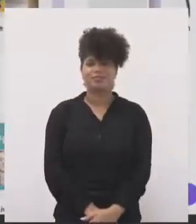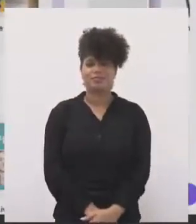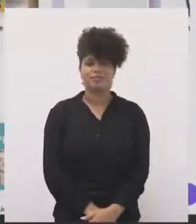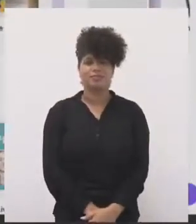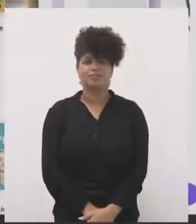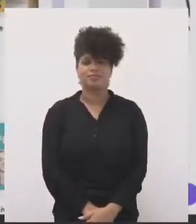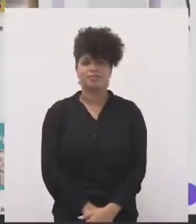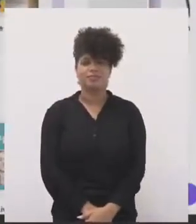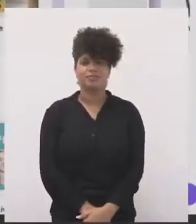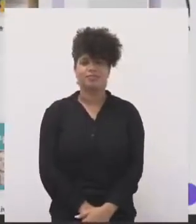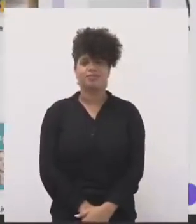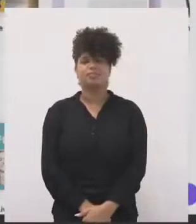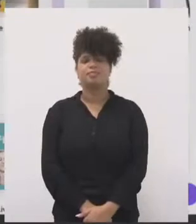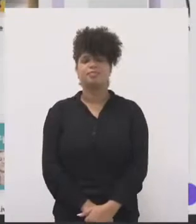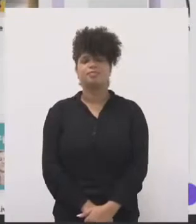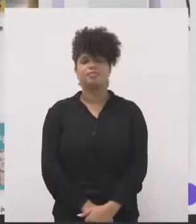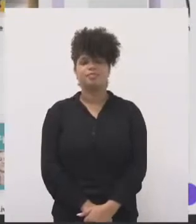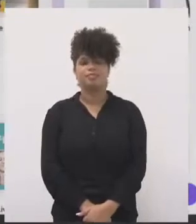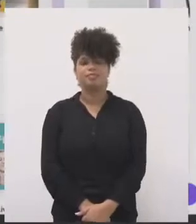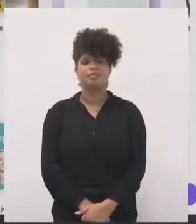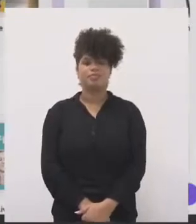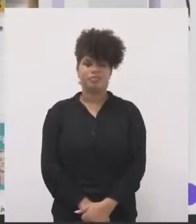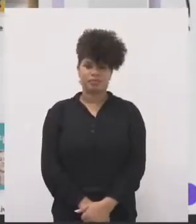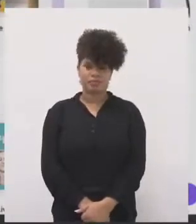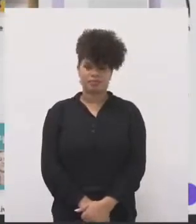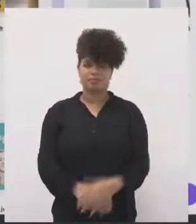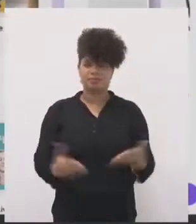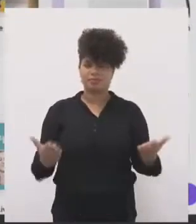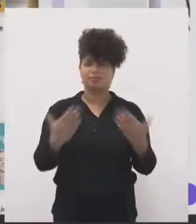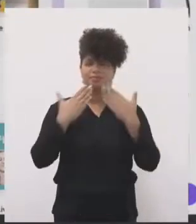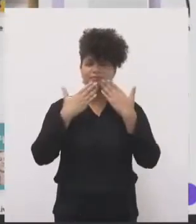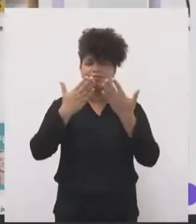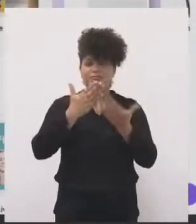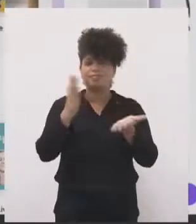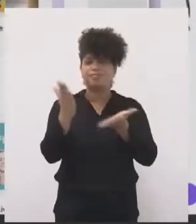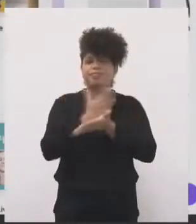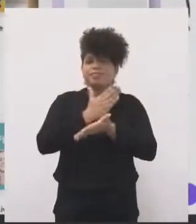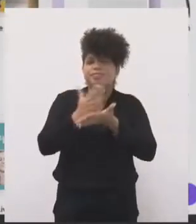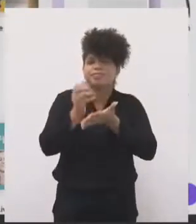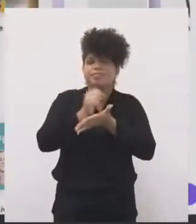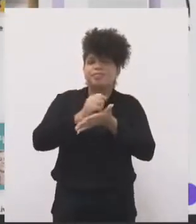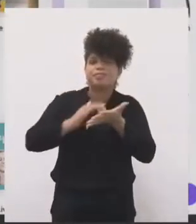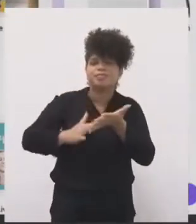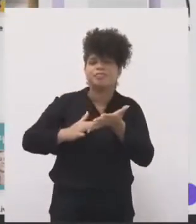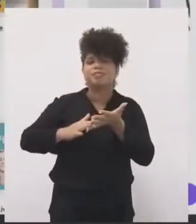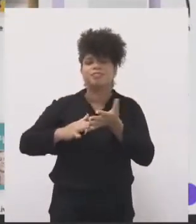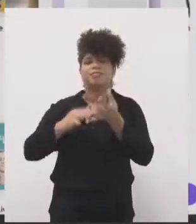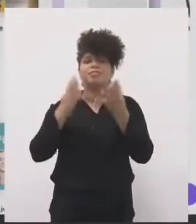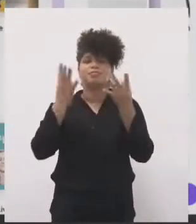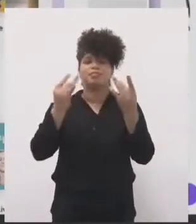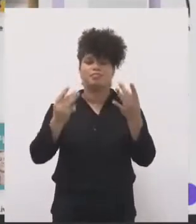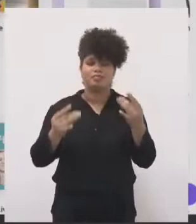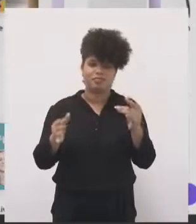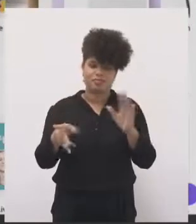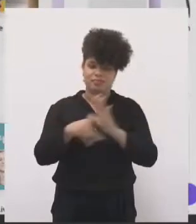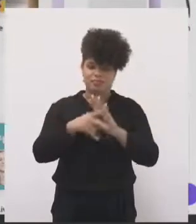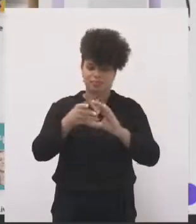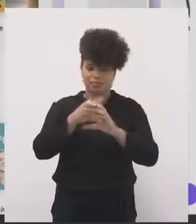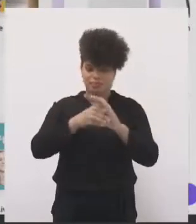Então, agora eu vou falar um pouquinho sobre algumas tarefas e algumas funcionalidades do Canva que eu